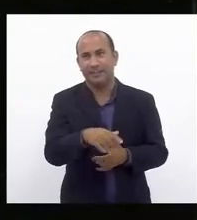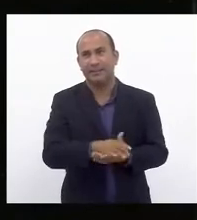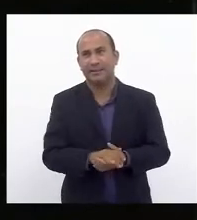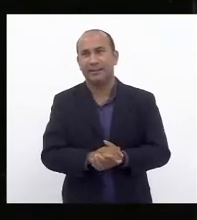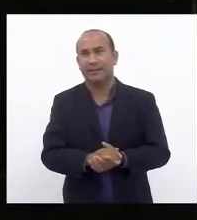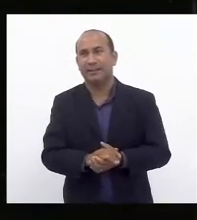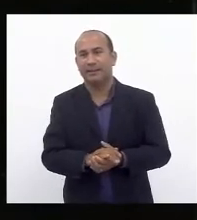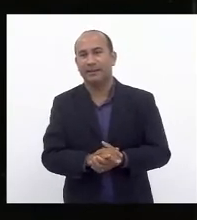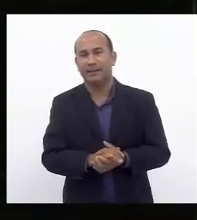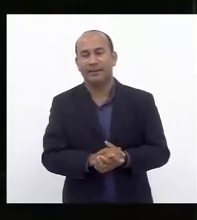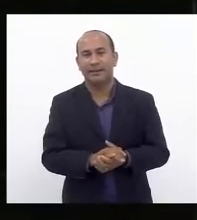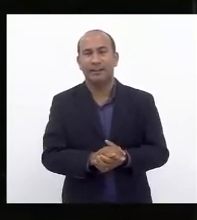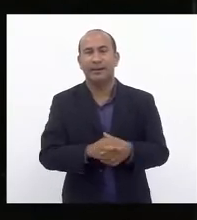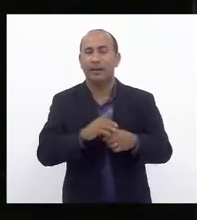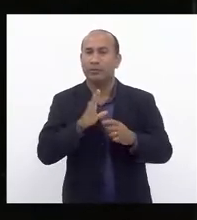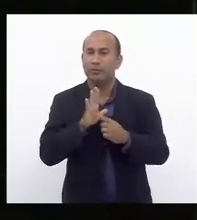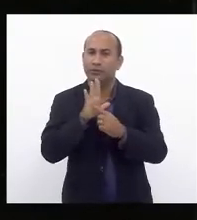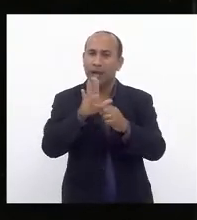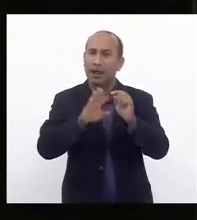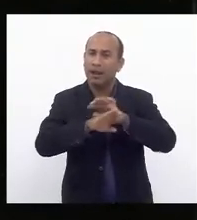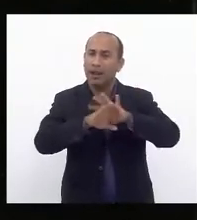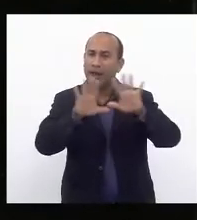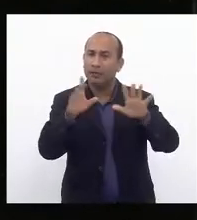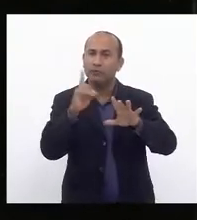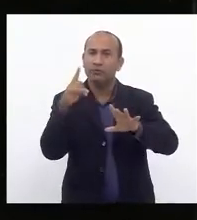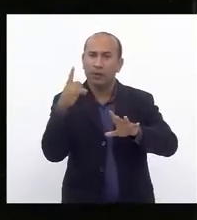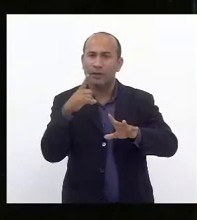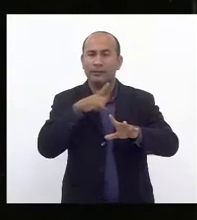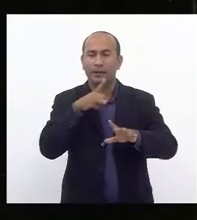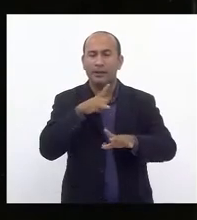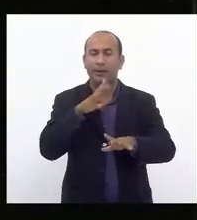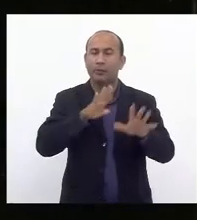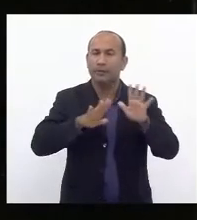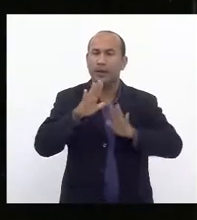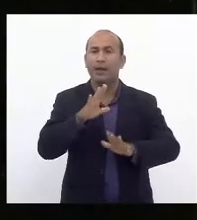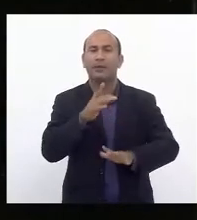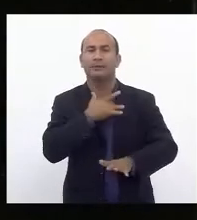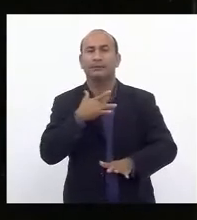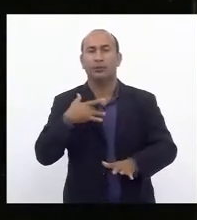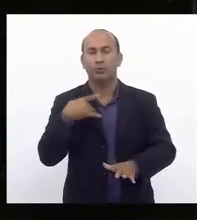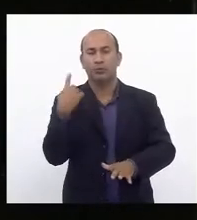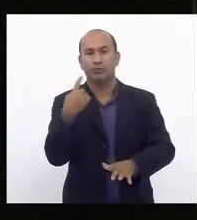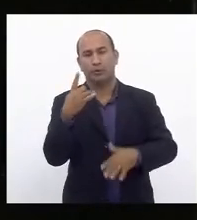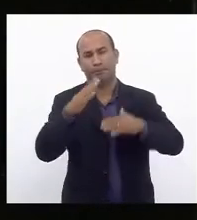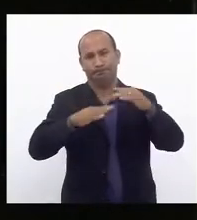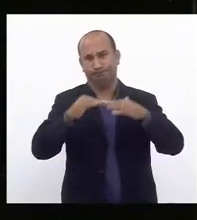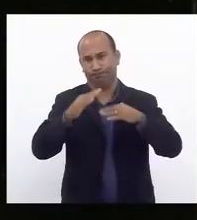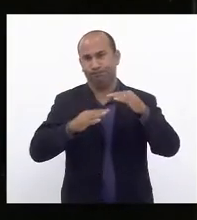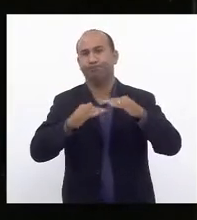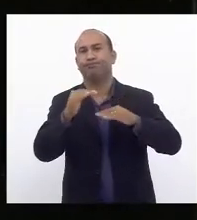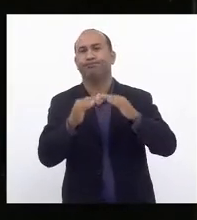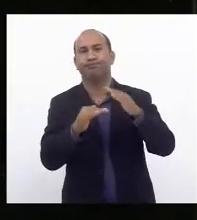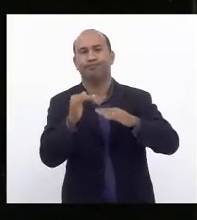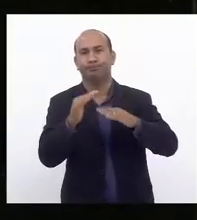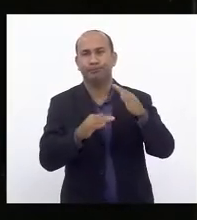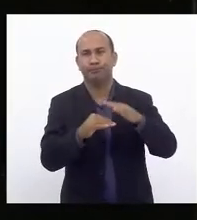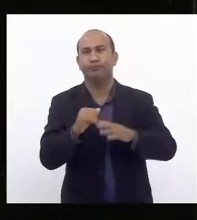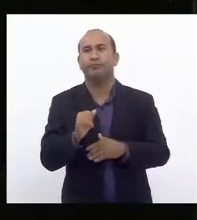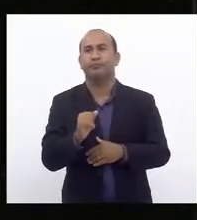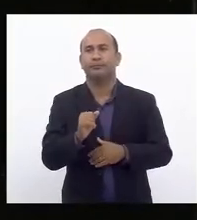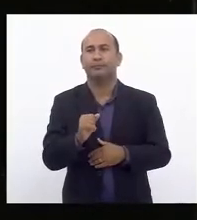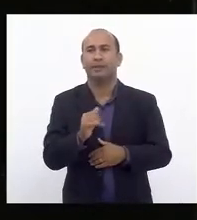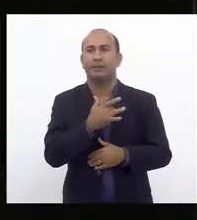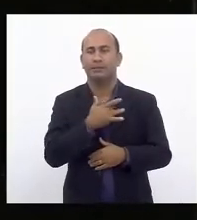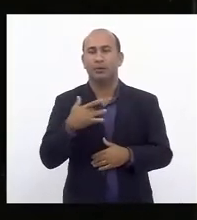colocar claramente que a gente garantir a saúde dos nossos servidores, garantir a saúde